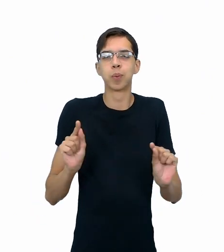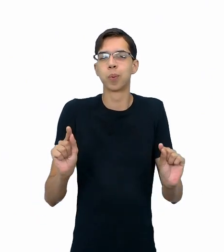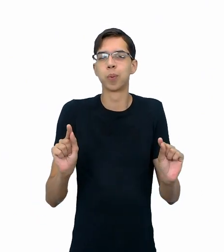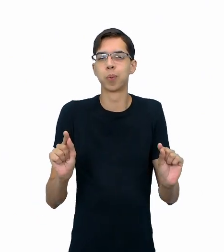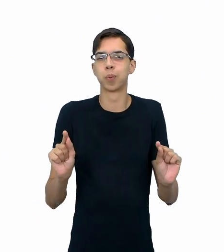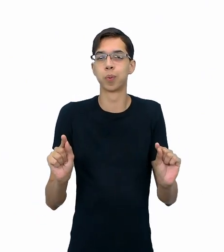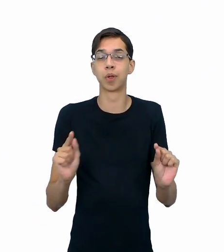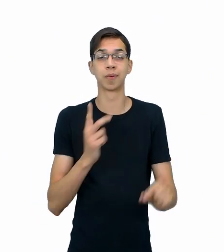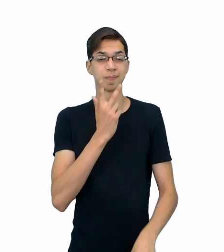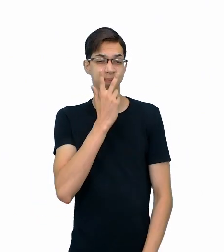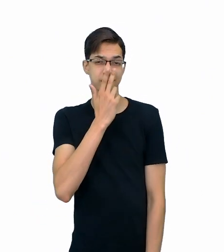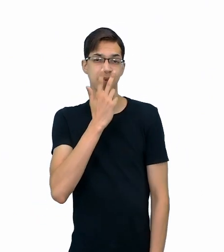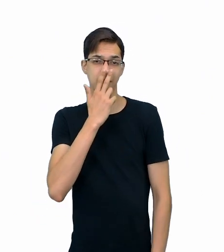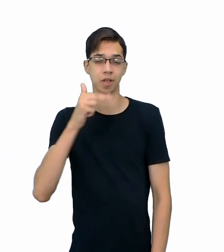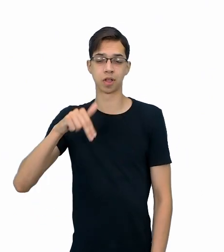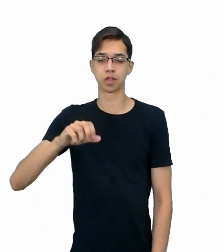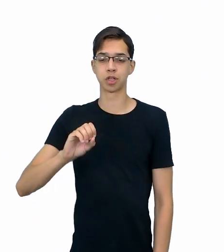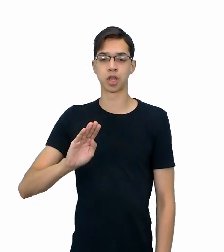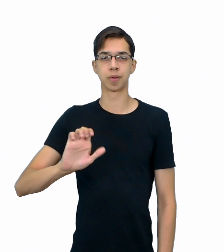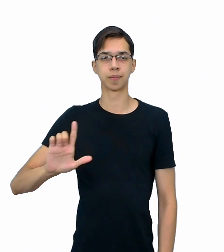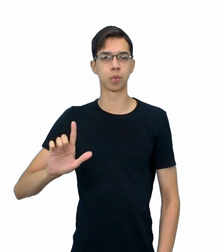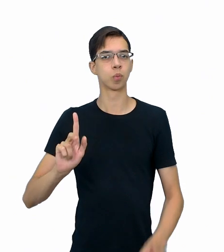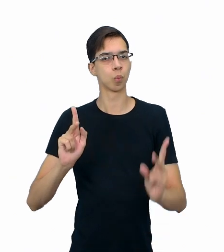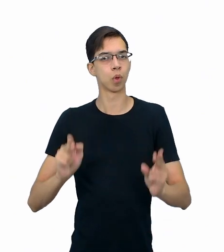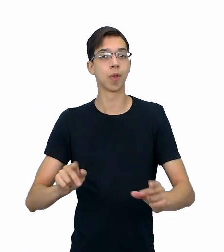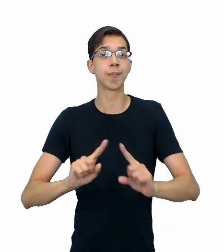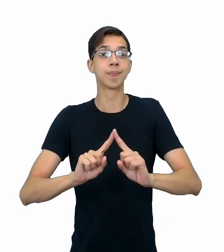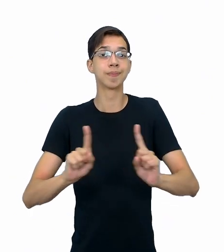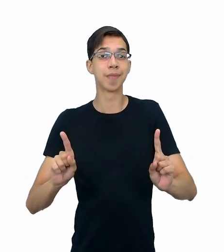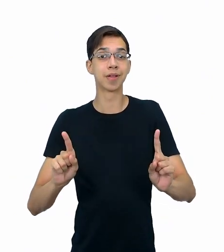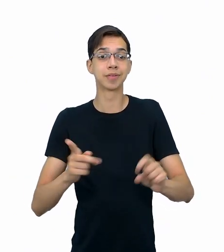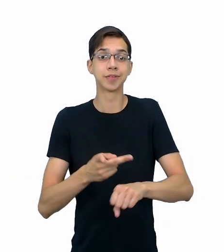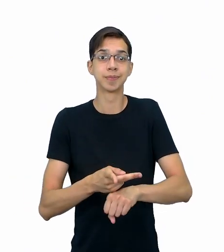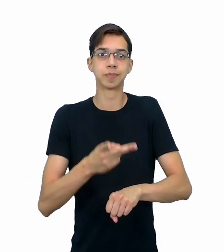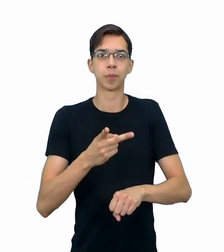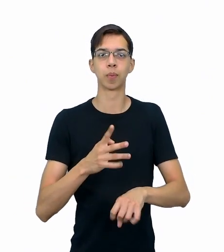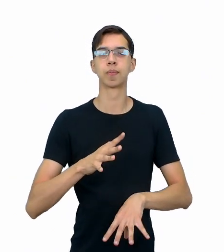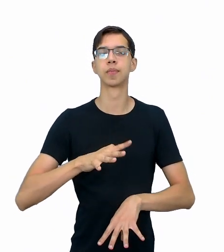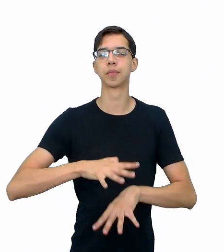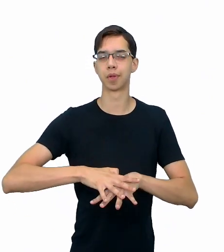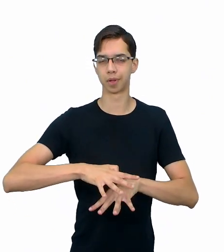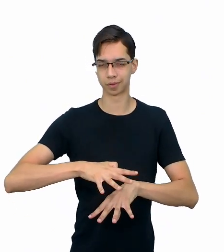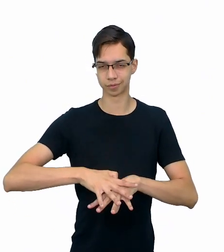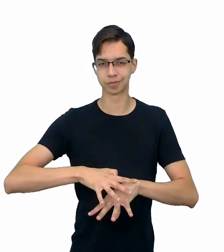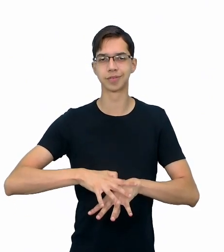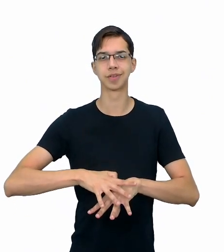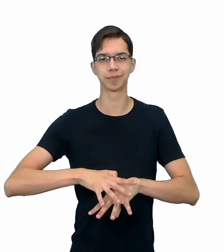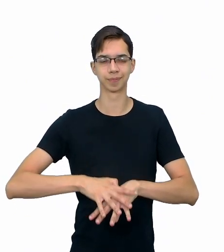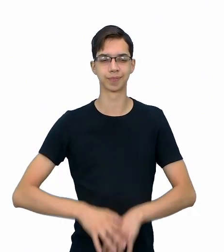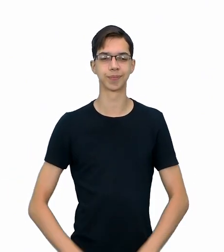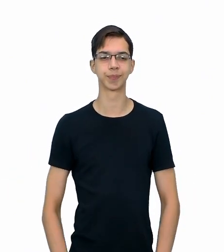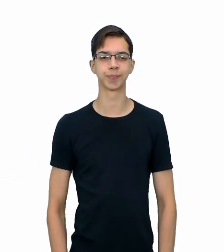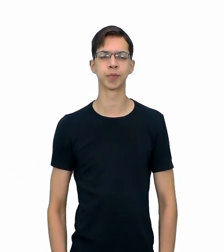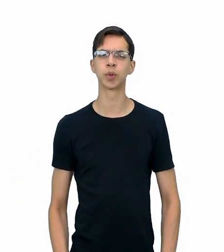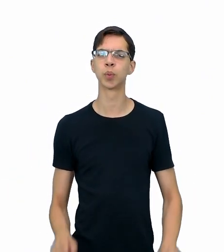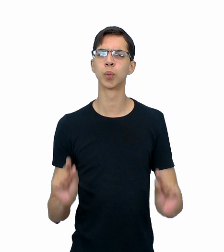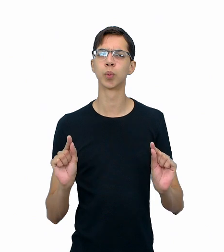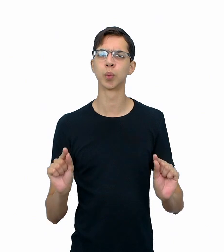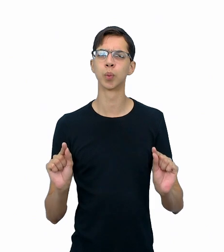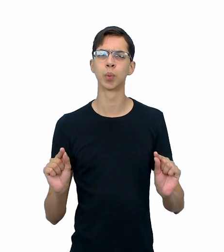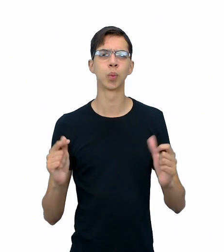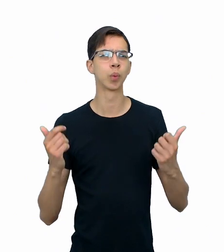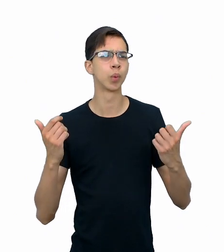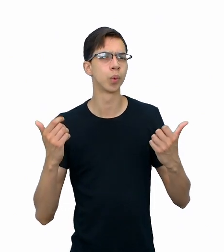ao Nobel, só que direcionado à matemática, né? E vamos ver o que ele nos traz. Ele diz que